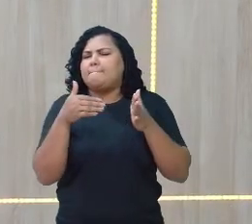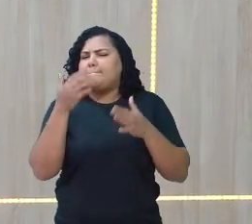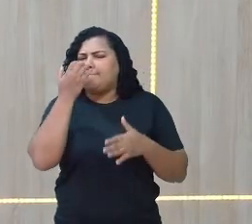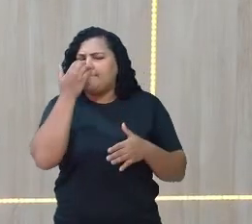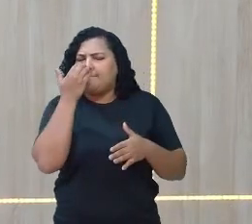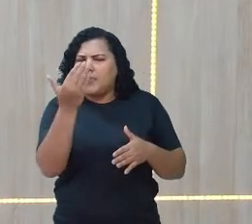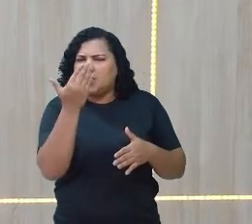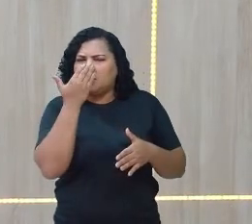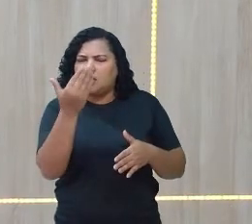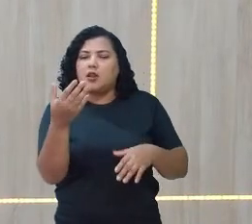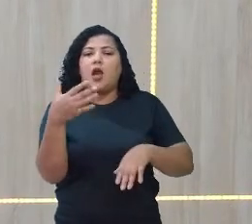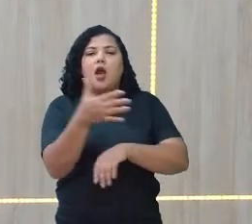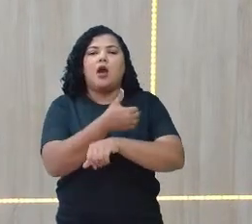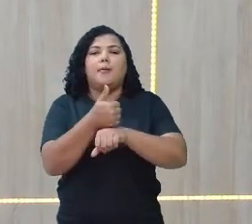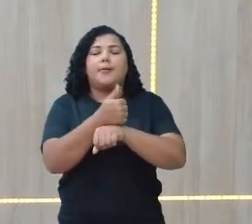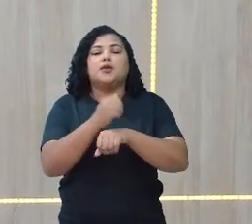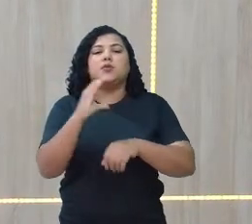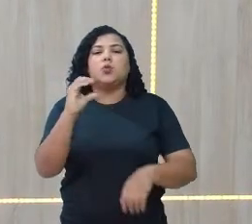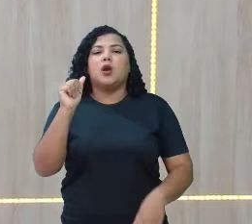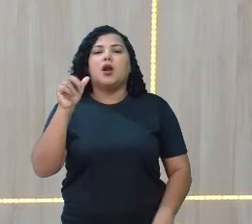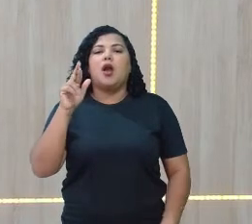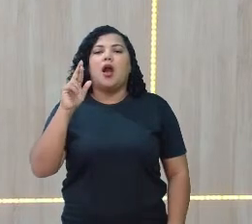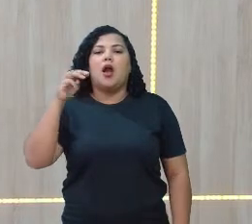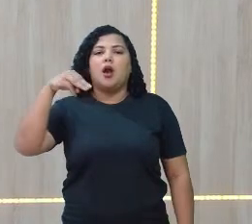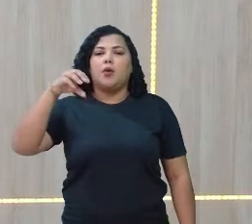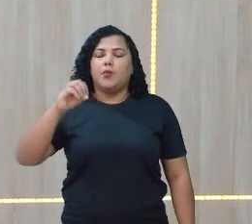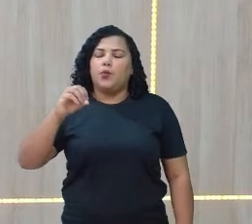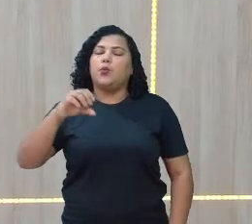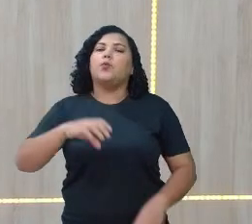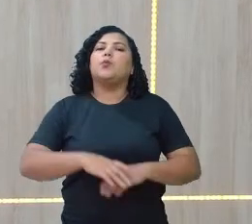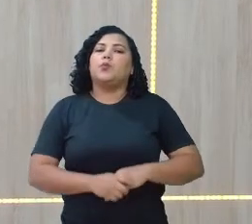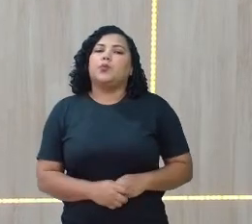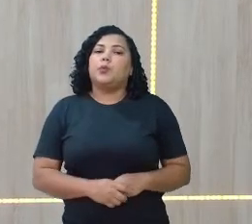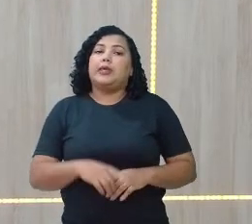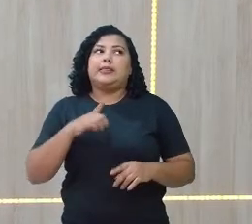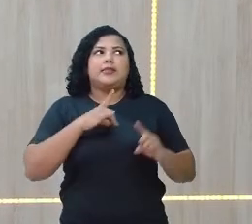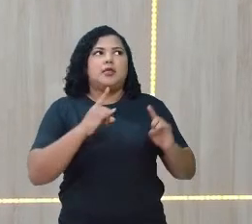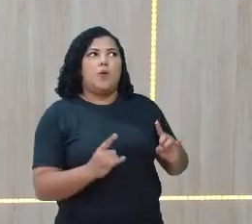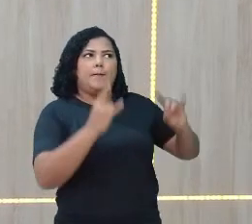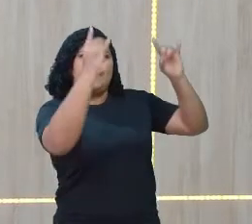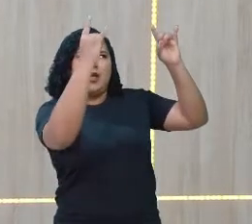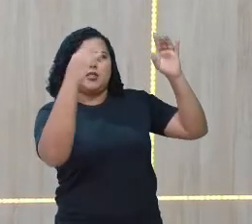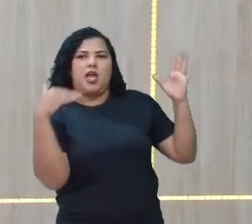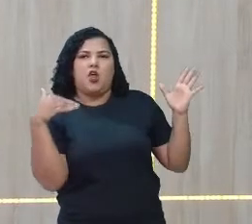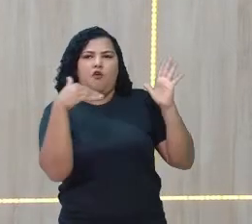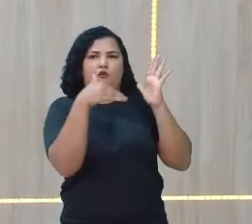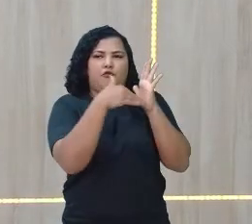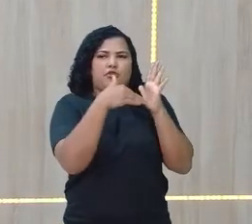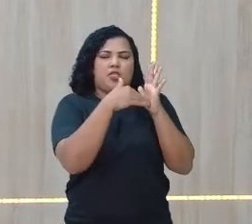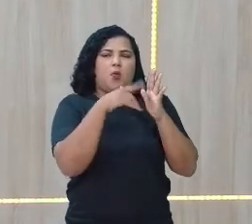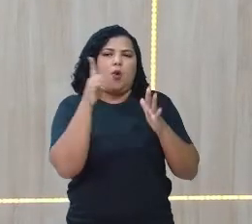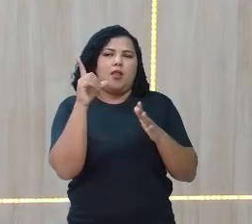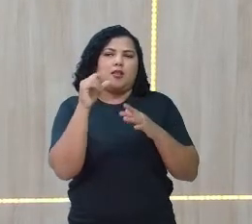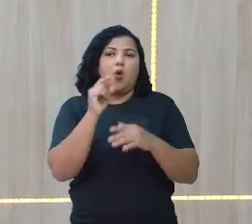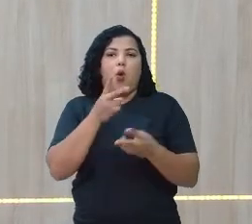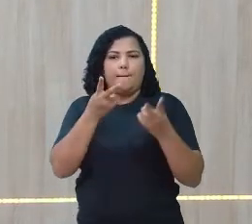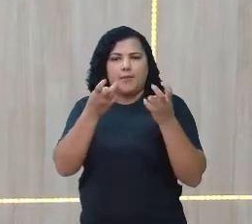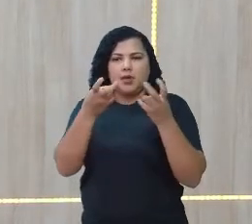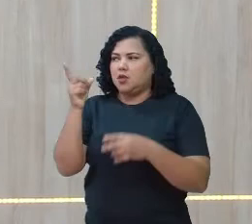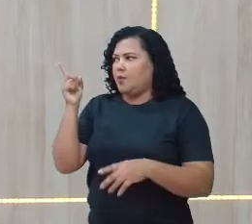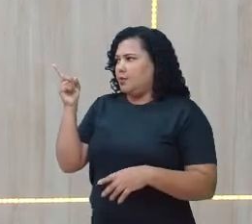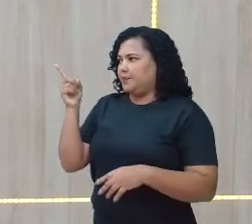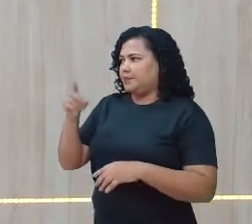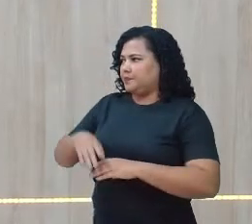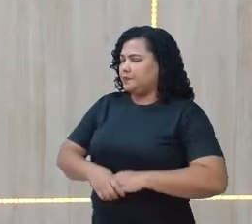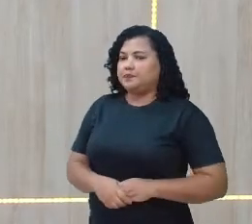aliás, a gente tem o prédio que era a estação final do marcha-bomba de Olinda. Eu tentei fazer esse levantamento, gente. A senhora Rosângela,